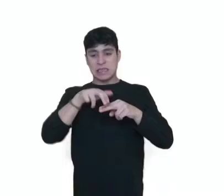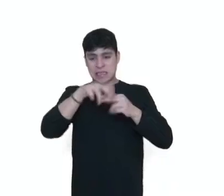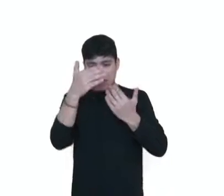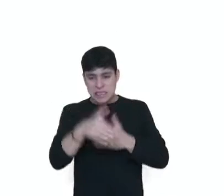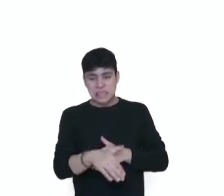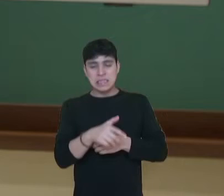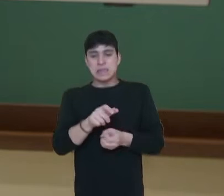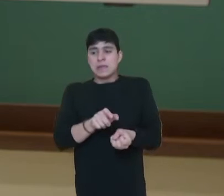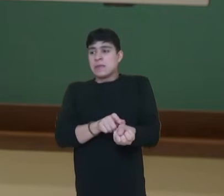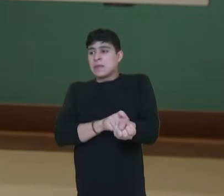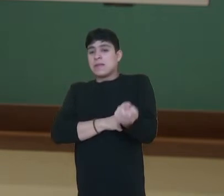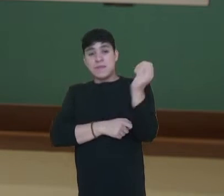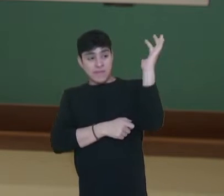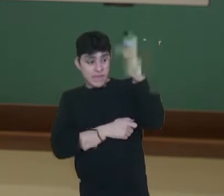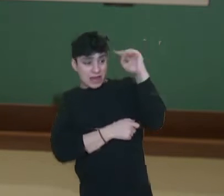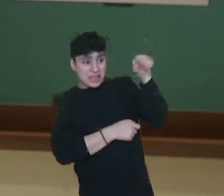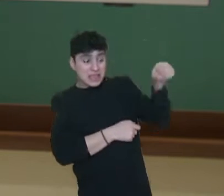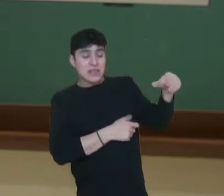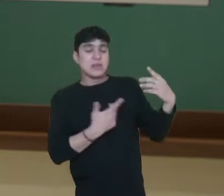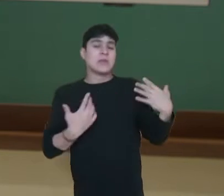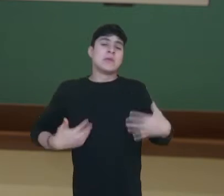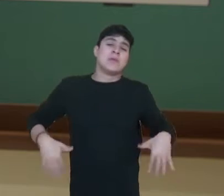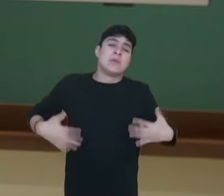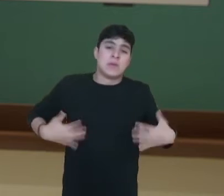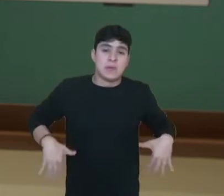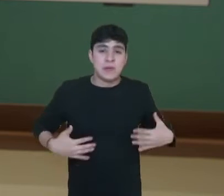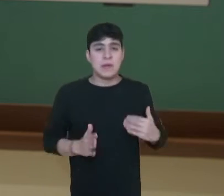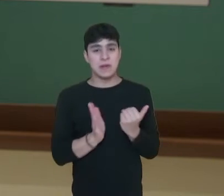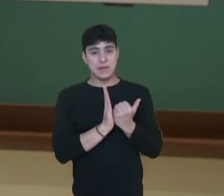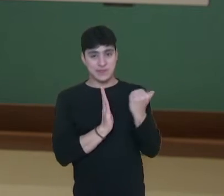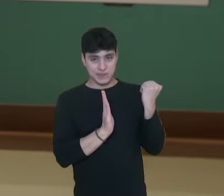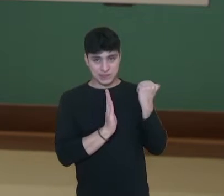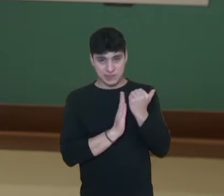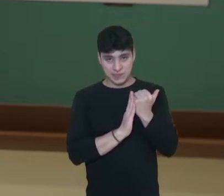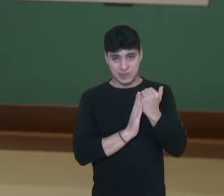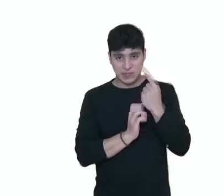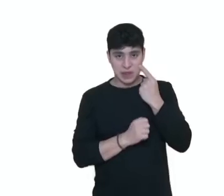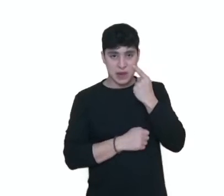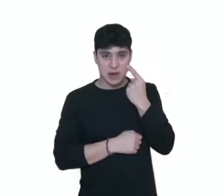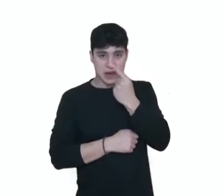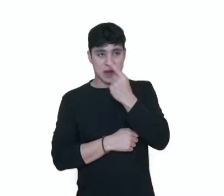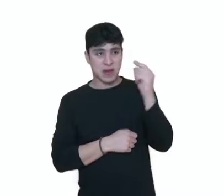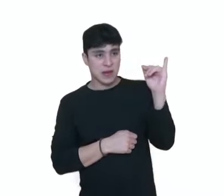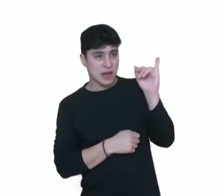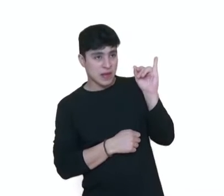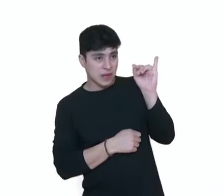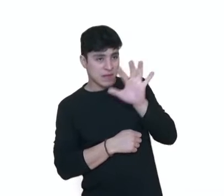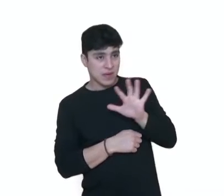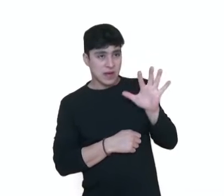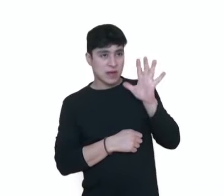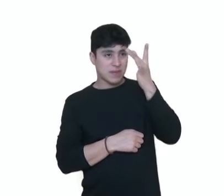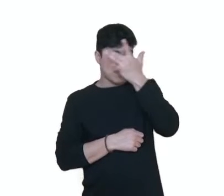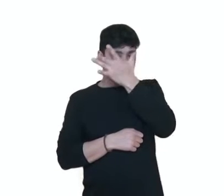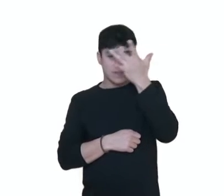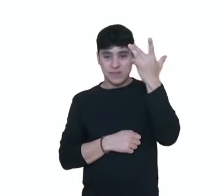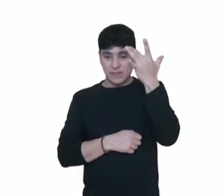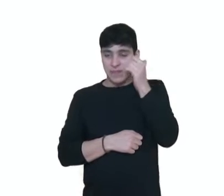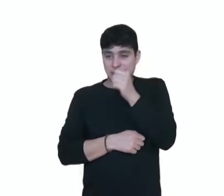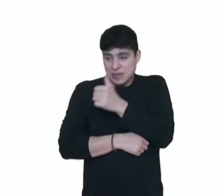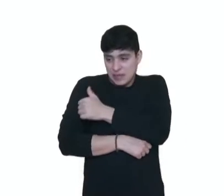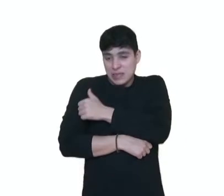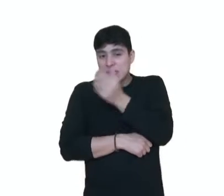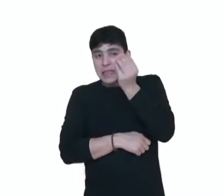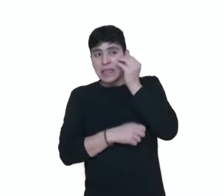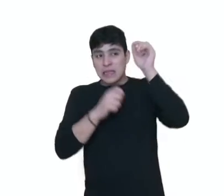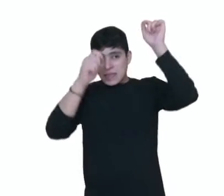nervos, imagine naquelas condições e lugar. Temos mais uma imagem aqui de uma estudante tentando fugir do sol,